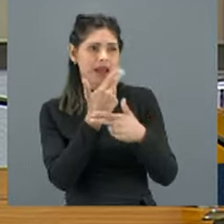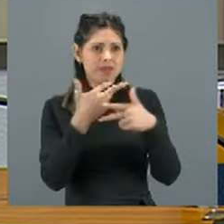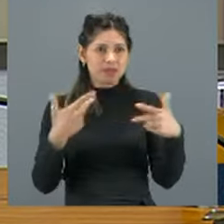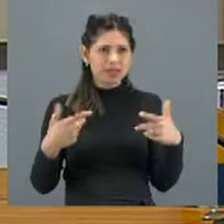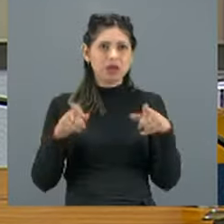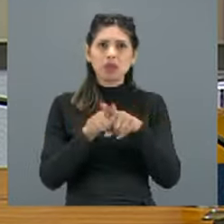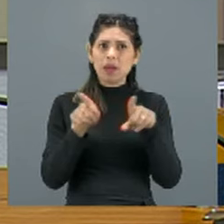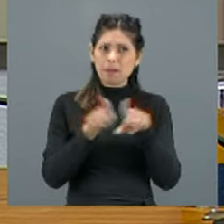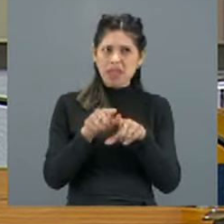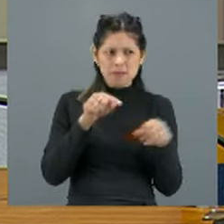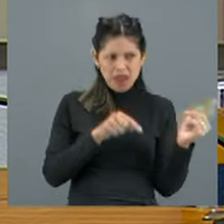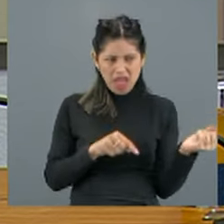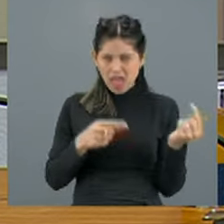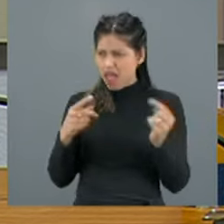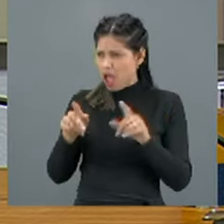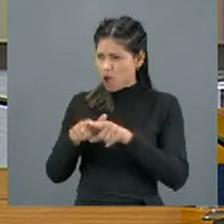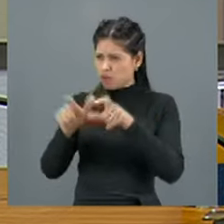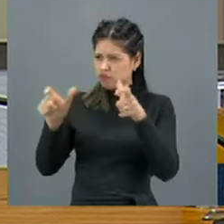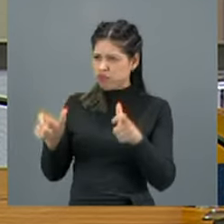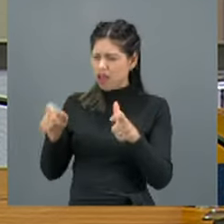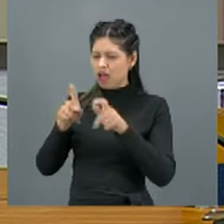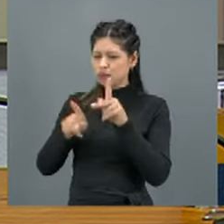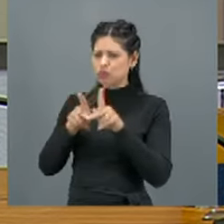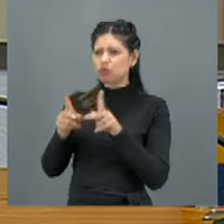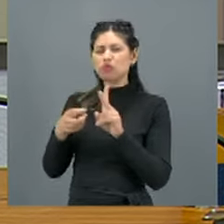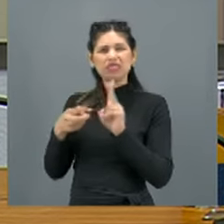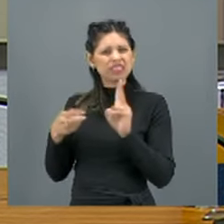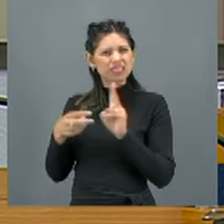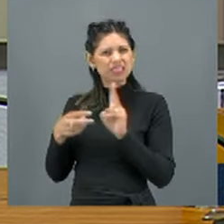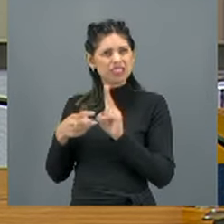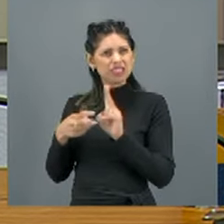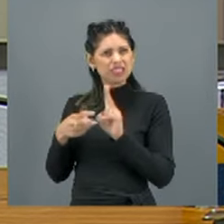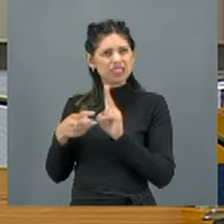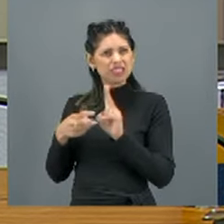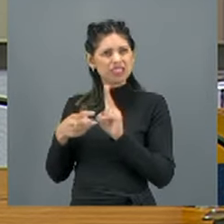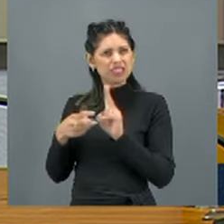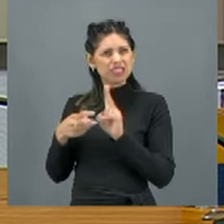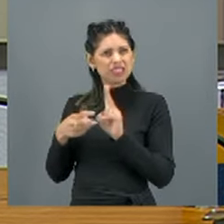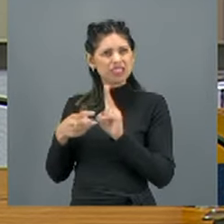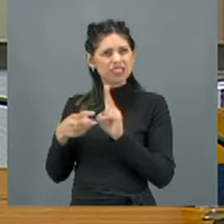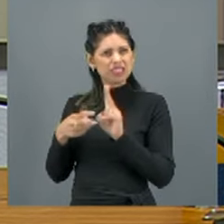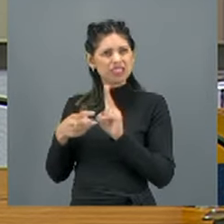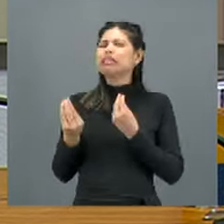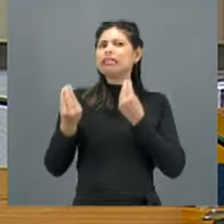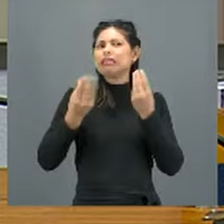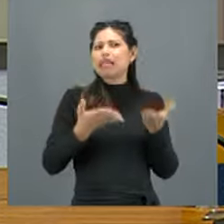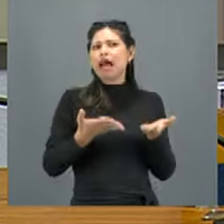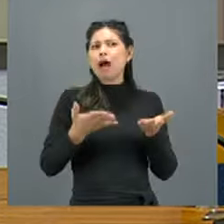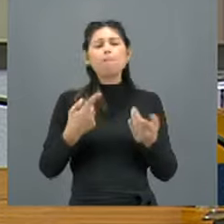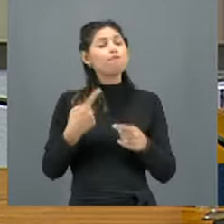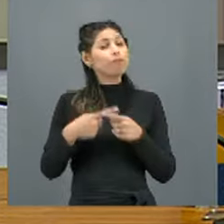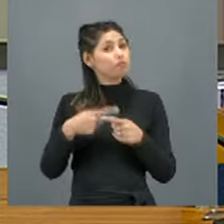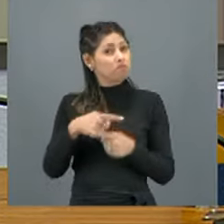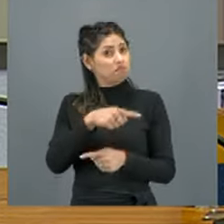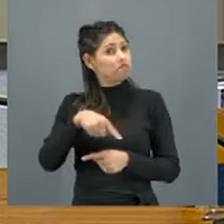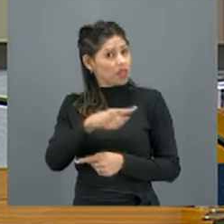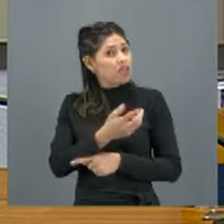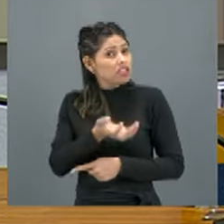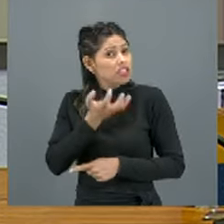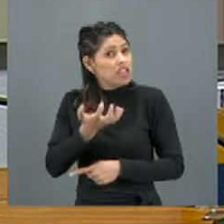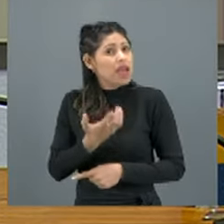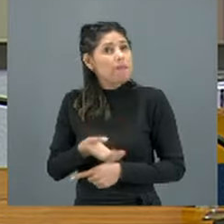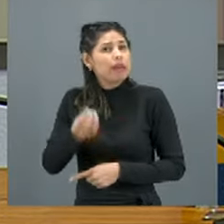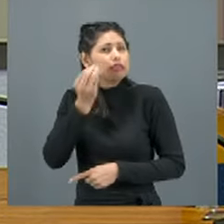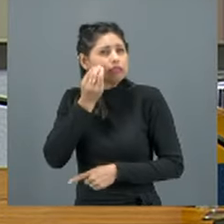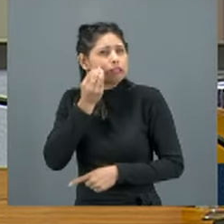para eles virem aqui dizer que o problema não é criar mais terra, o problema é dar autoridade, porque eles reivindicam, para explorar a terra que já